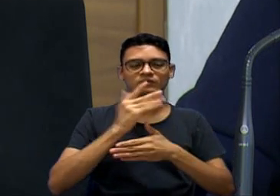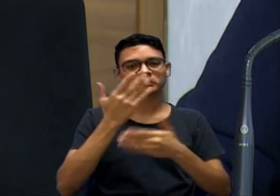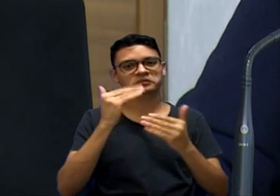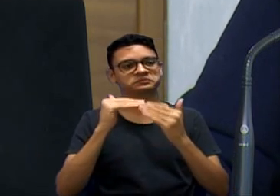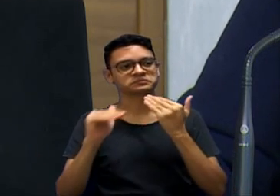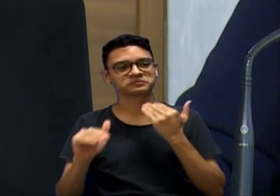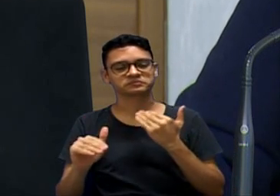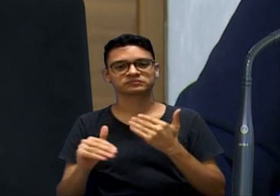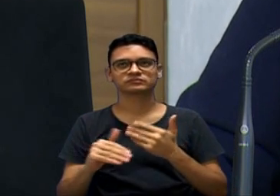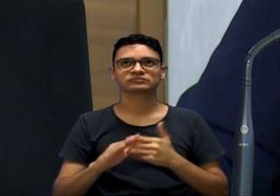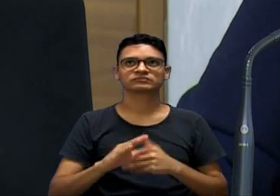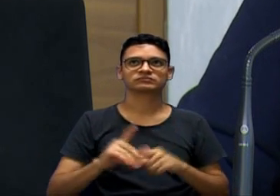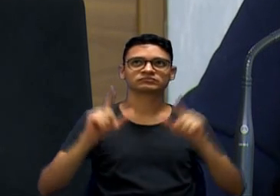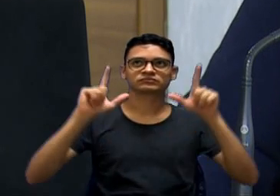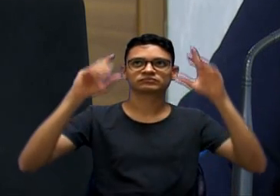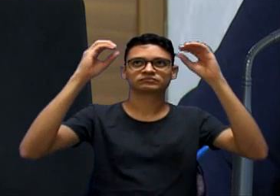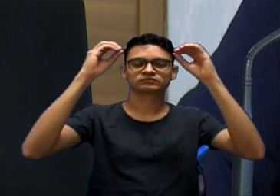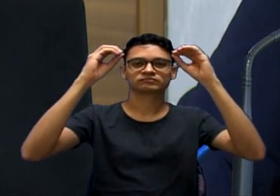rejeitado.